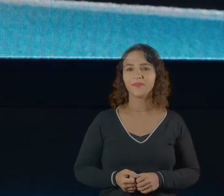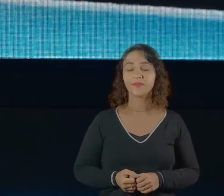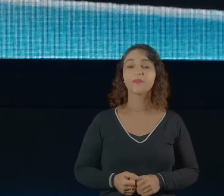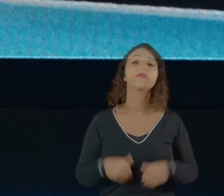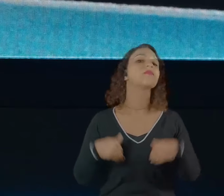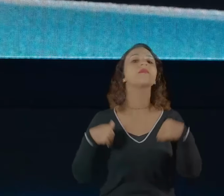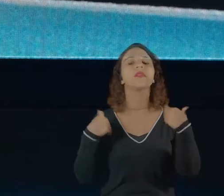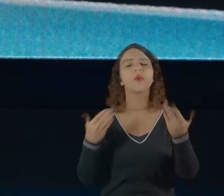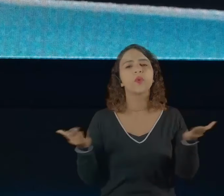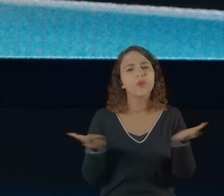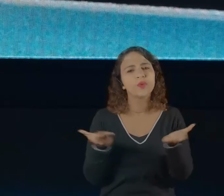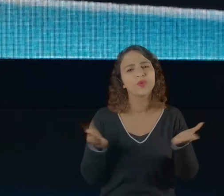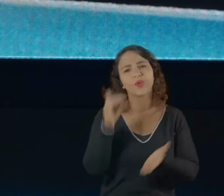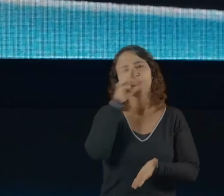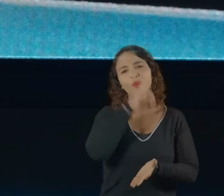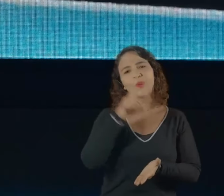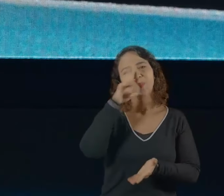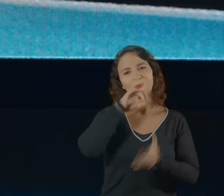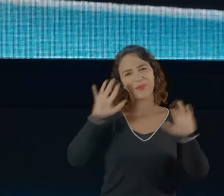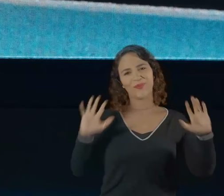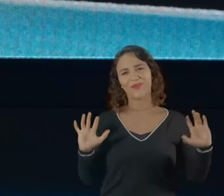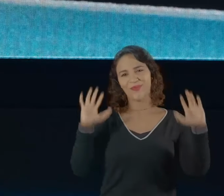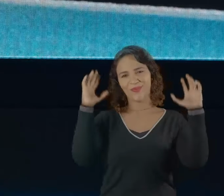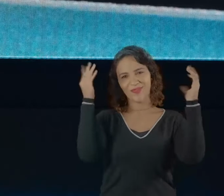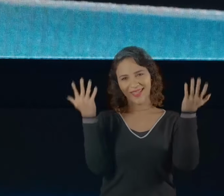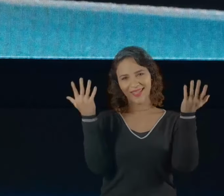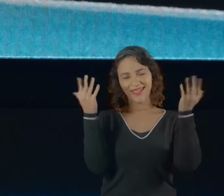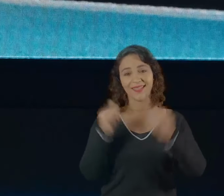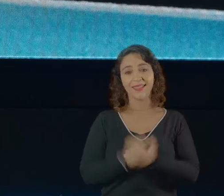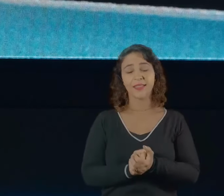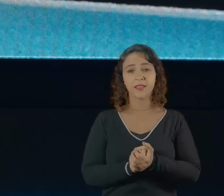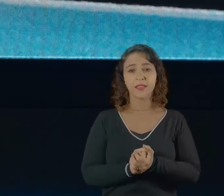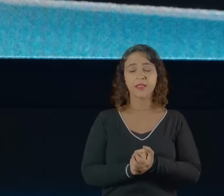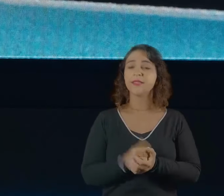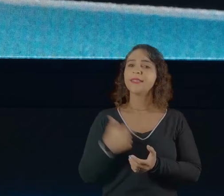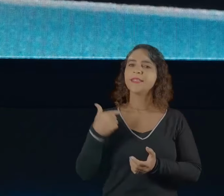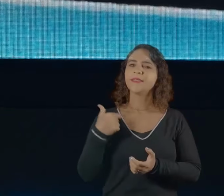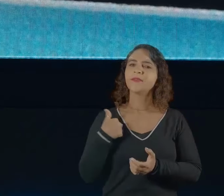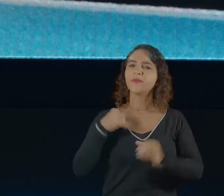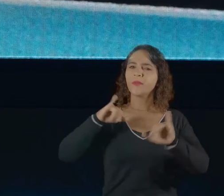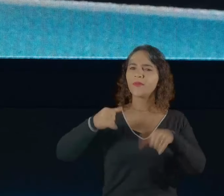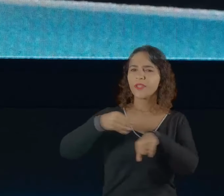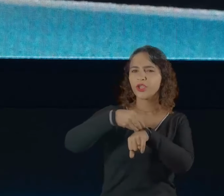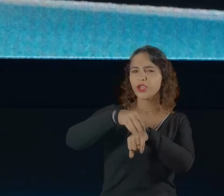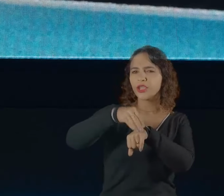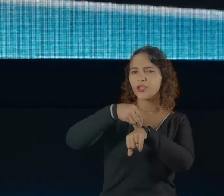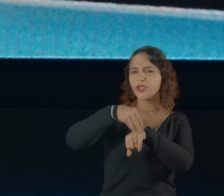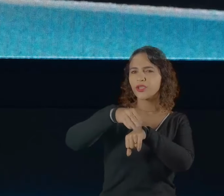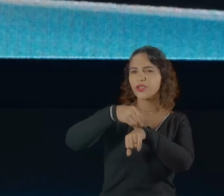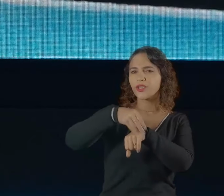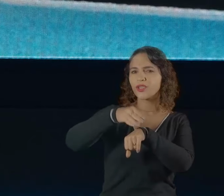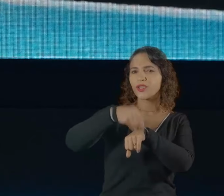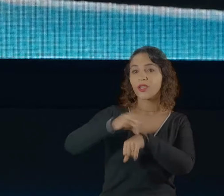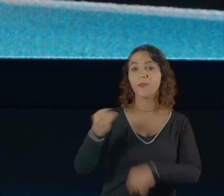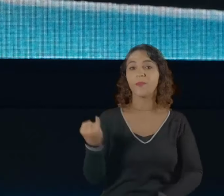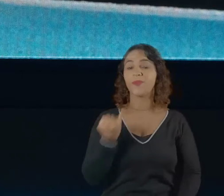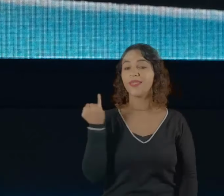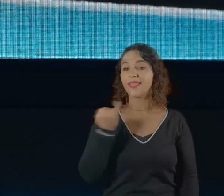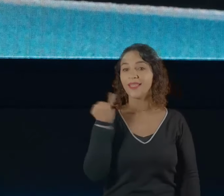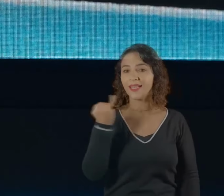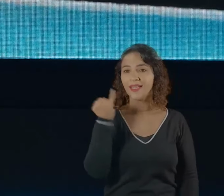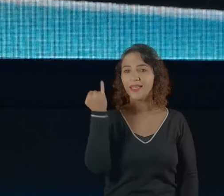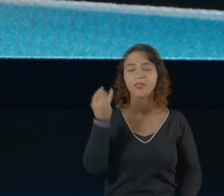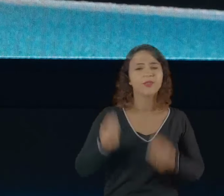Então hoje, nesse domingo de festa, eu quero dar para vocês aqui algumas dicas importantes